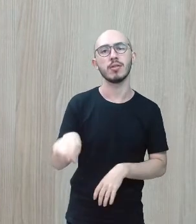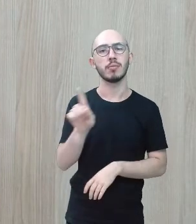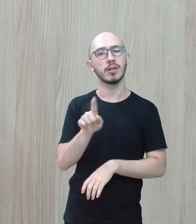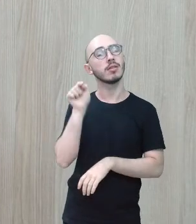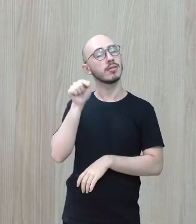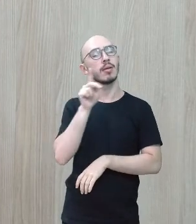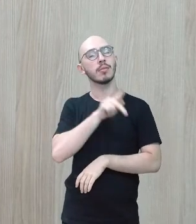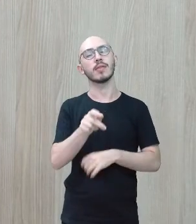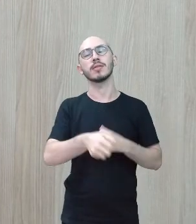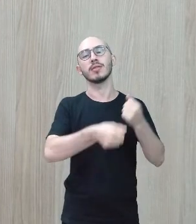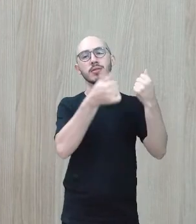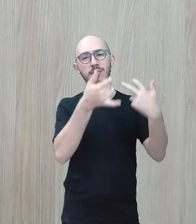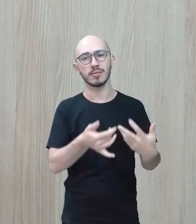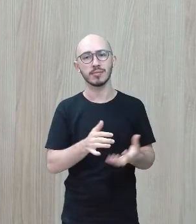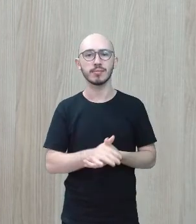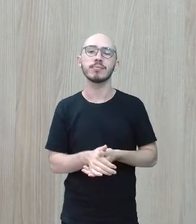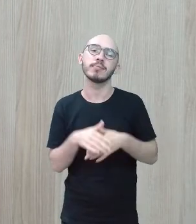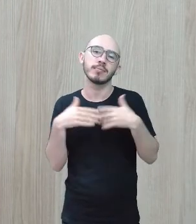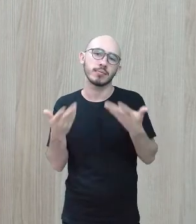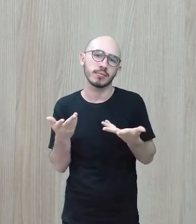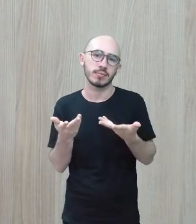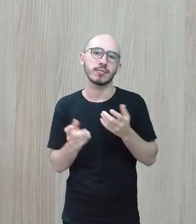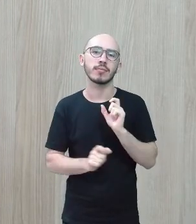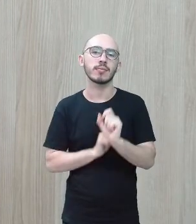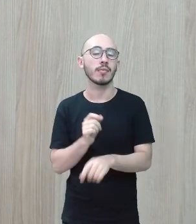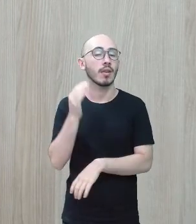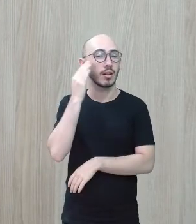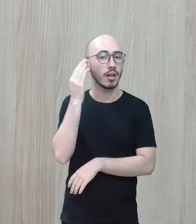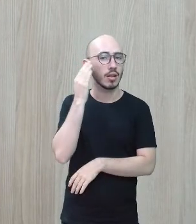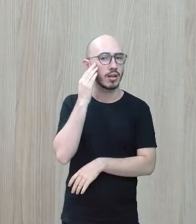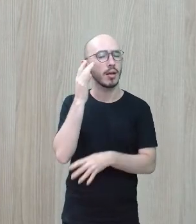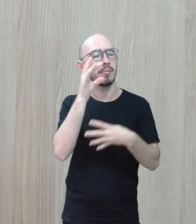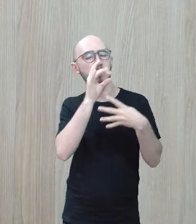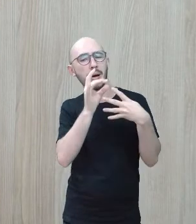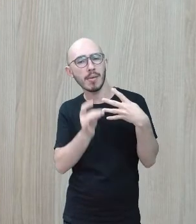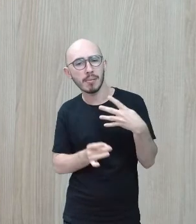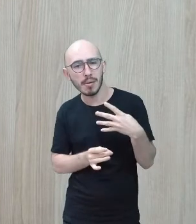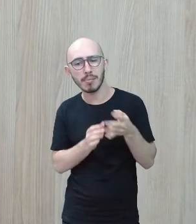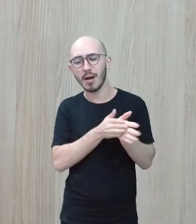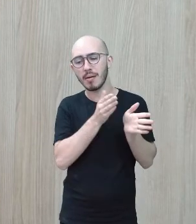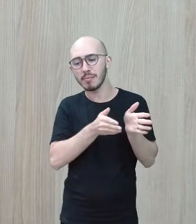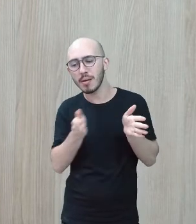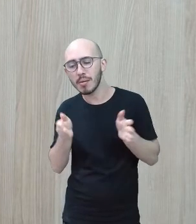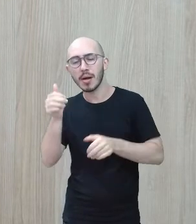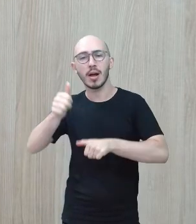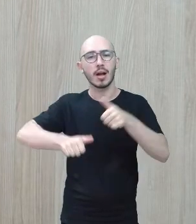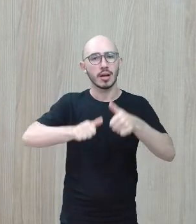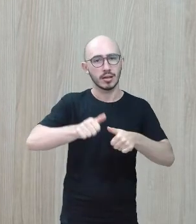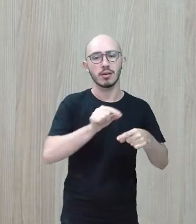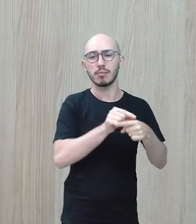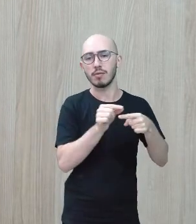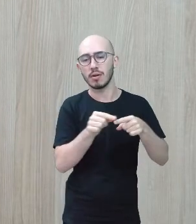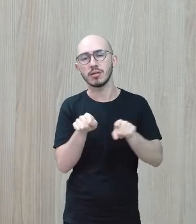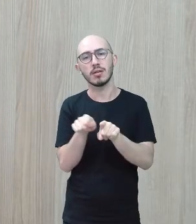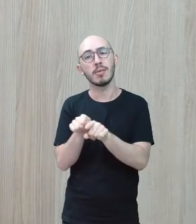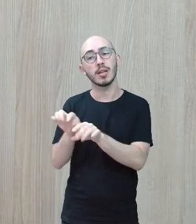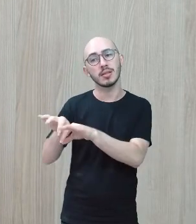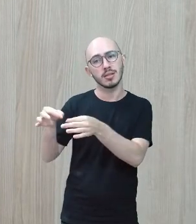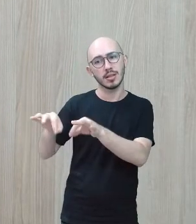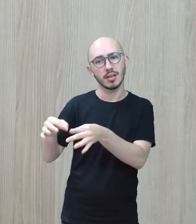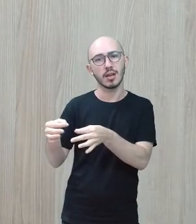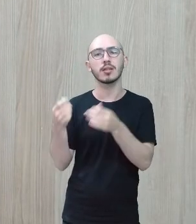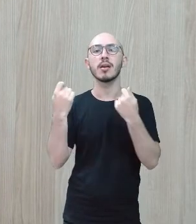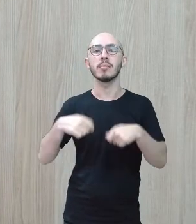estava explicando. Mas, para entender tudo ao passo a passo da análise morfológica e da sintática, vale, sem sombra de